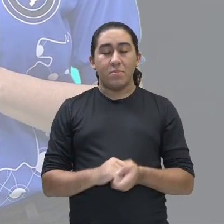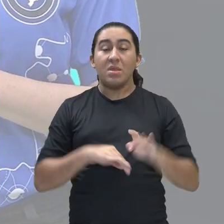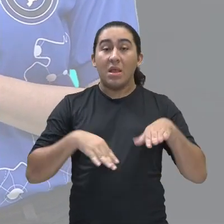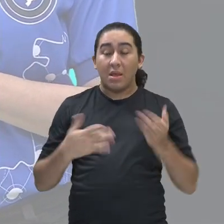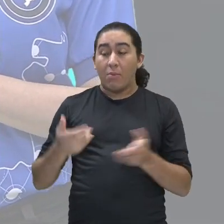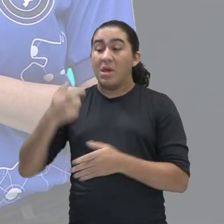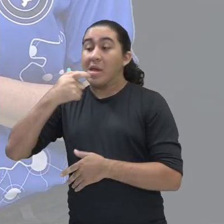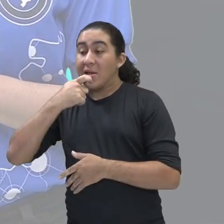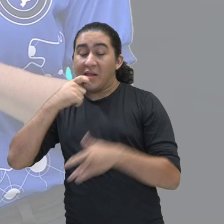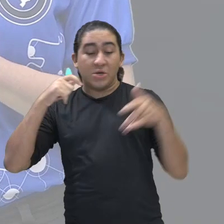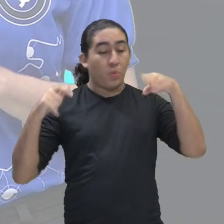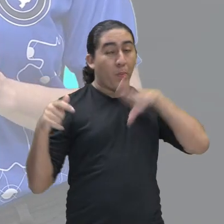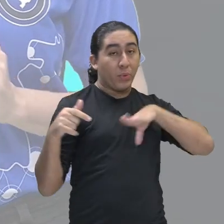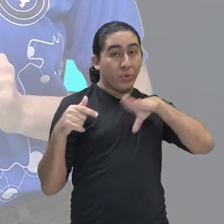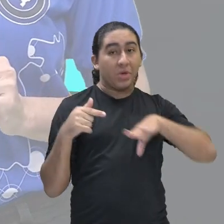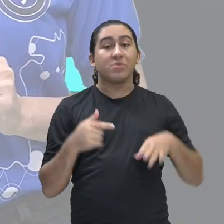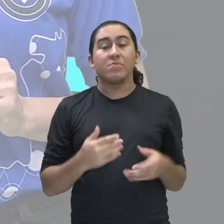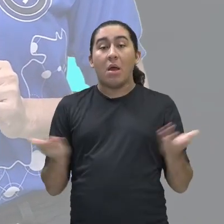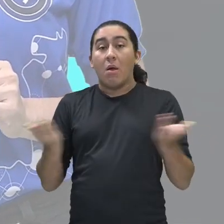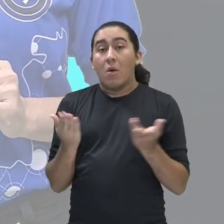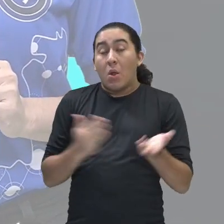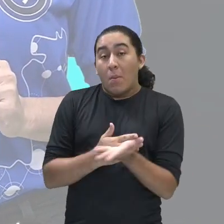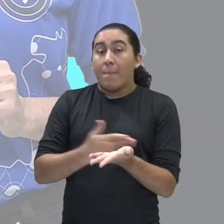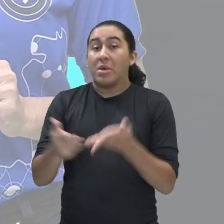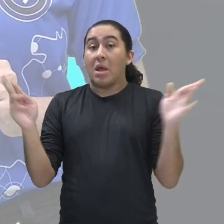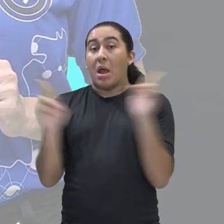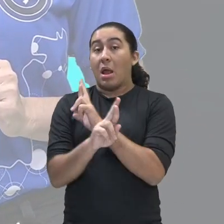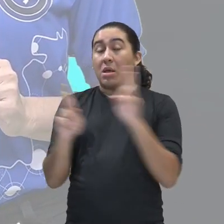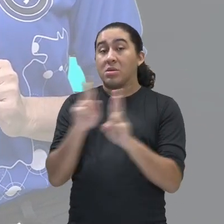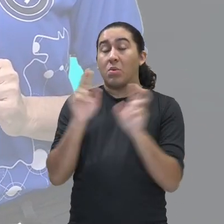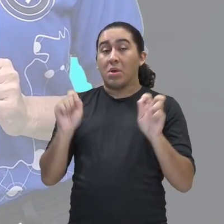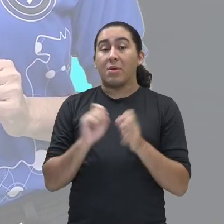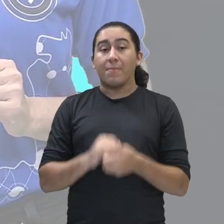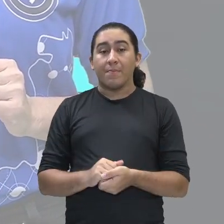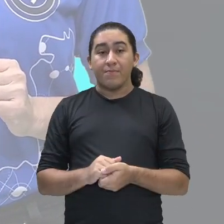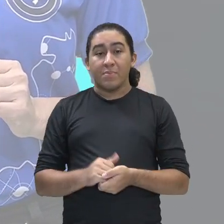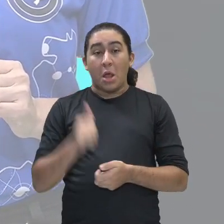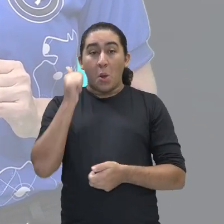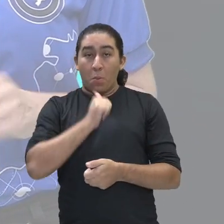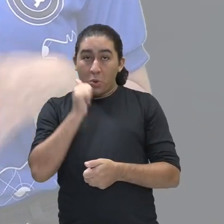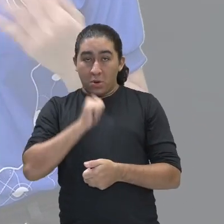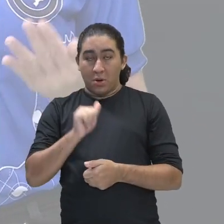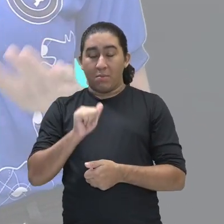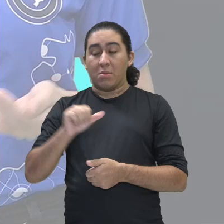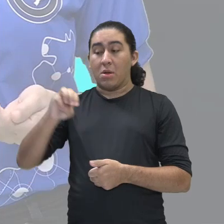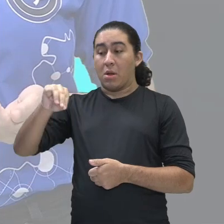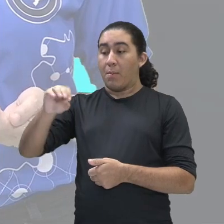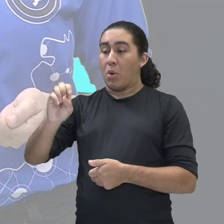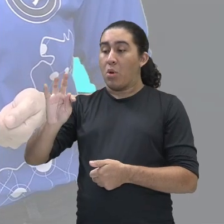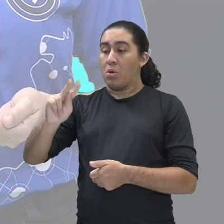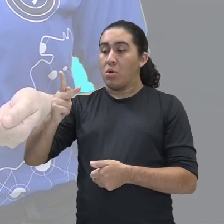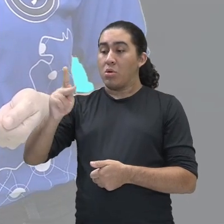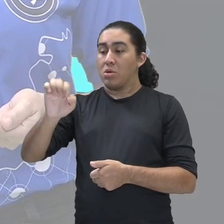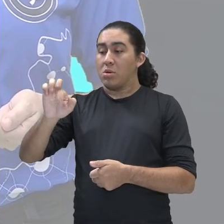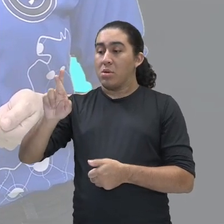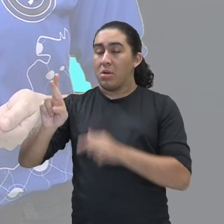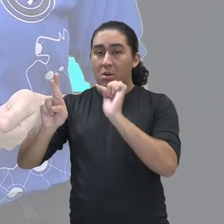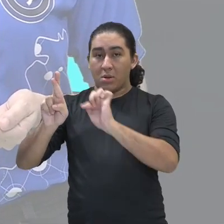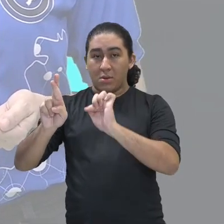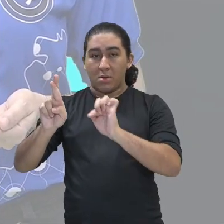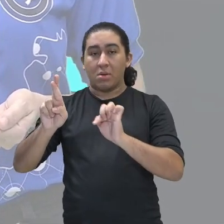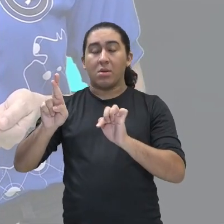Então, nós vamos começar com a relação entre a Diana, não é? Que é mother, né? Que era mother, perdão.